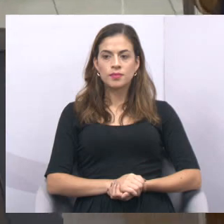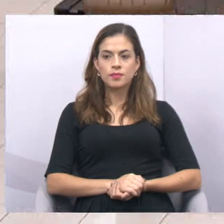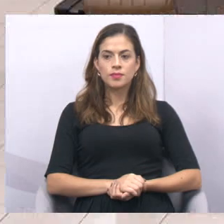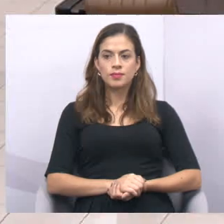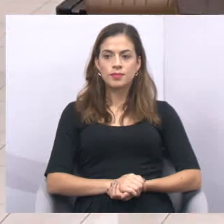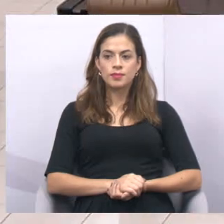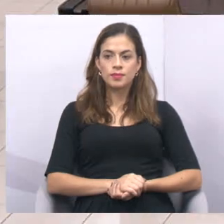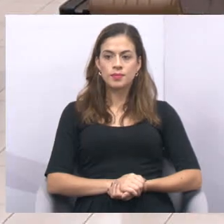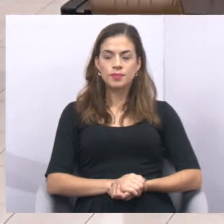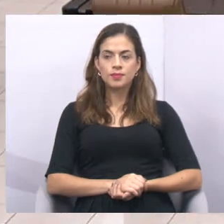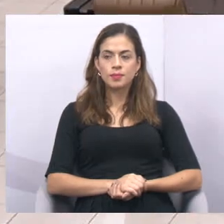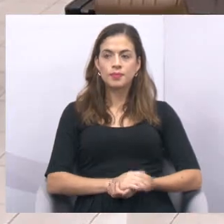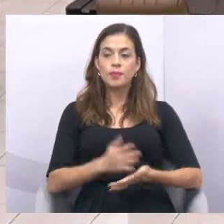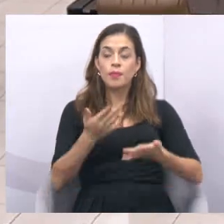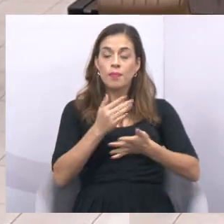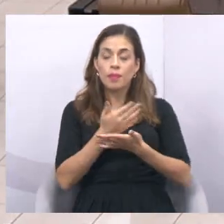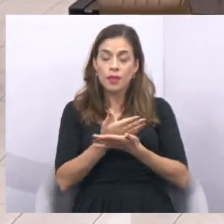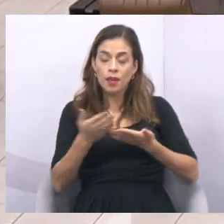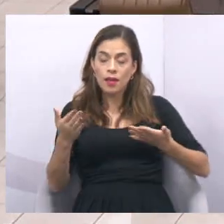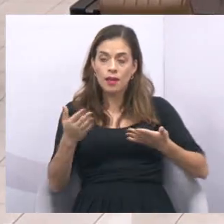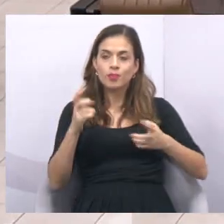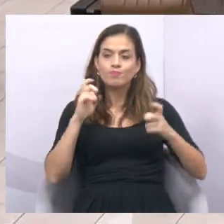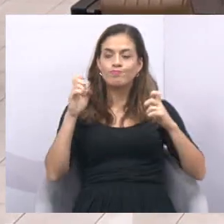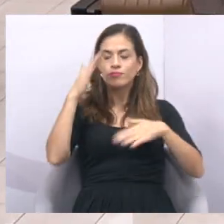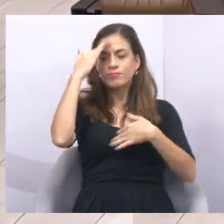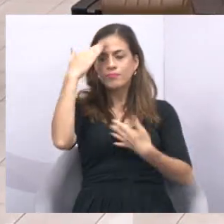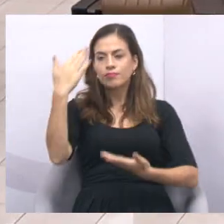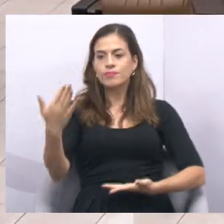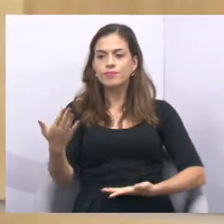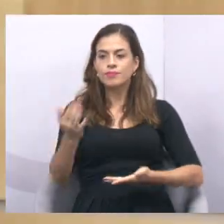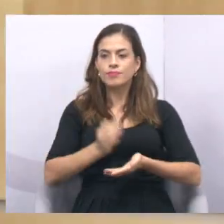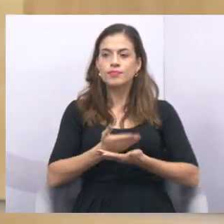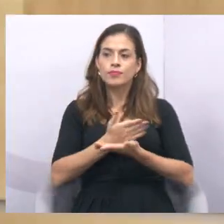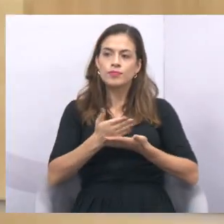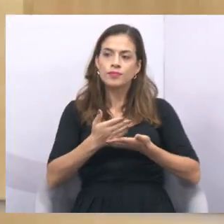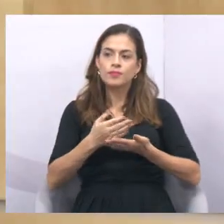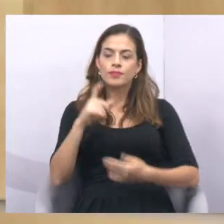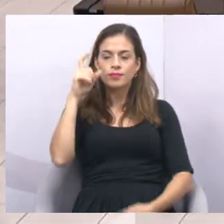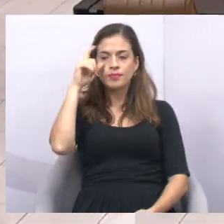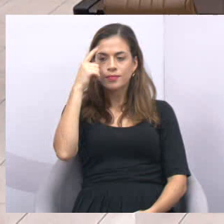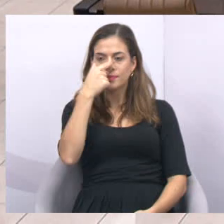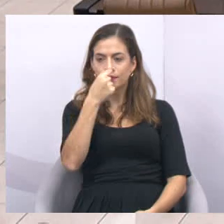Para a abertura da solenidade, passamos agora a palavra para nosso presidente, vereador Abner Rosa.